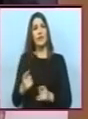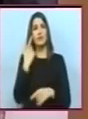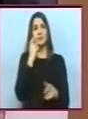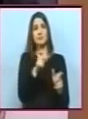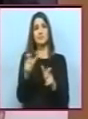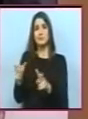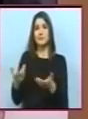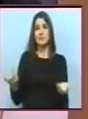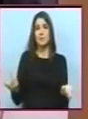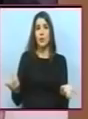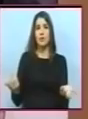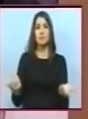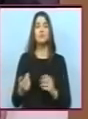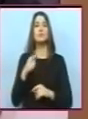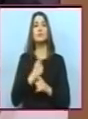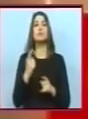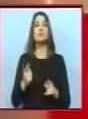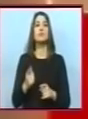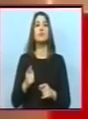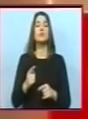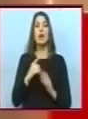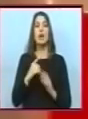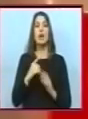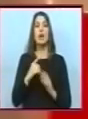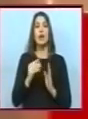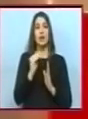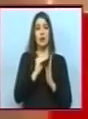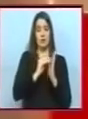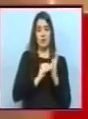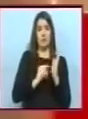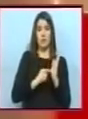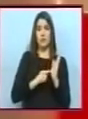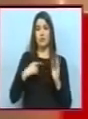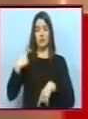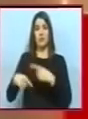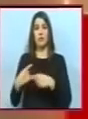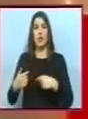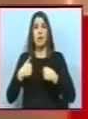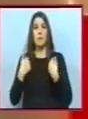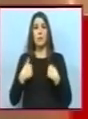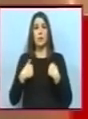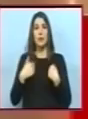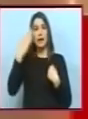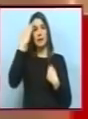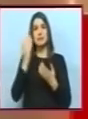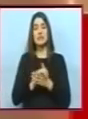lá ver. E a habilitação de herdeiros não é... A habilitação de herdeiros é uma declaração do Cabeça de Casal que está